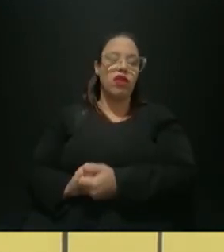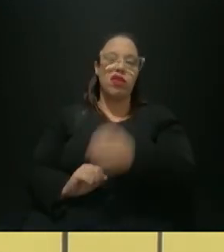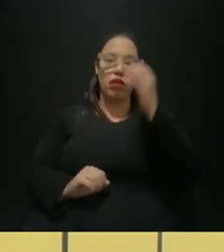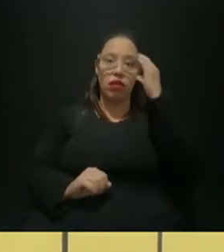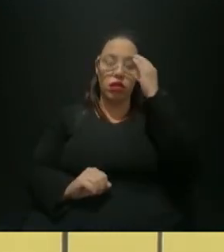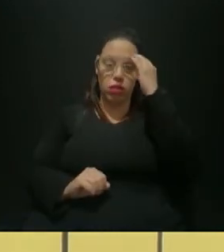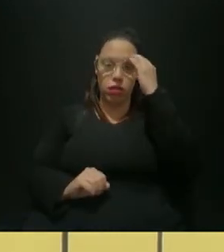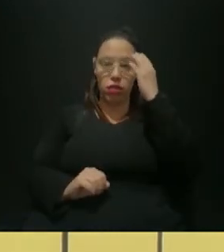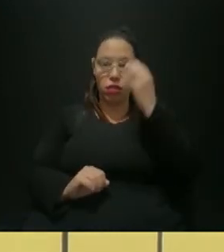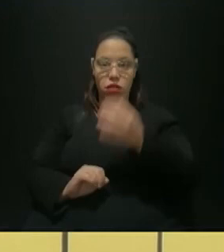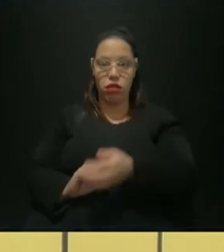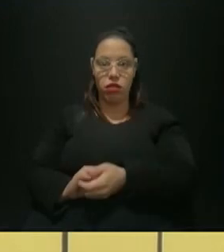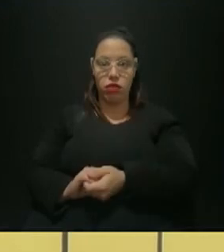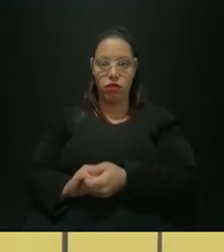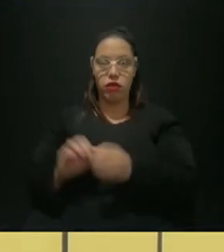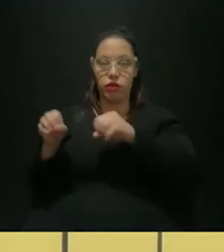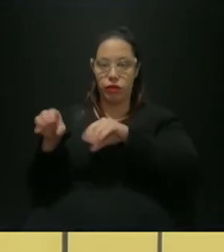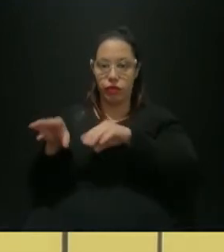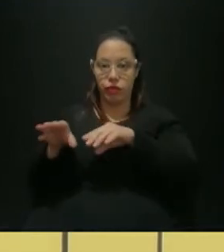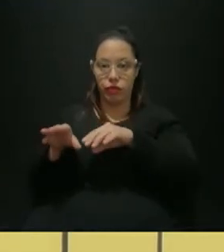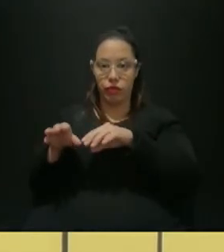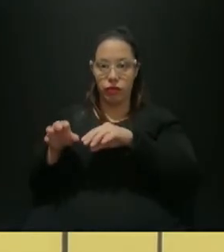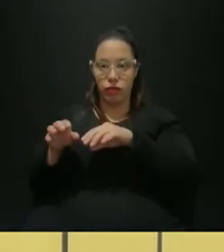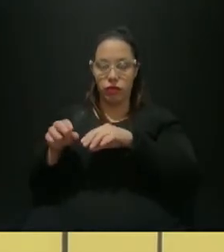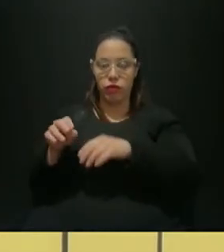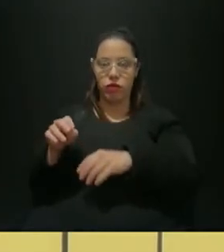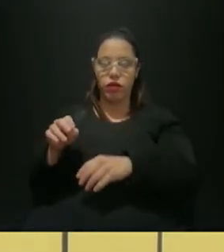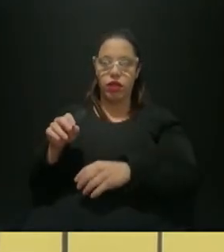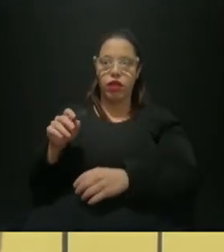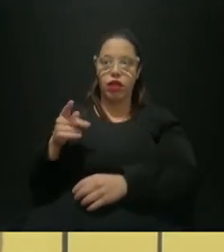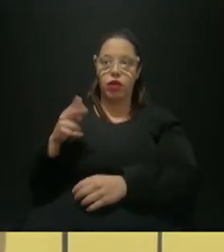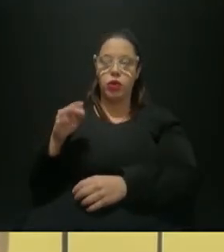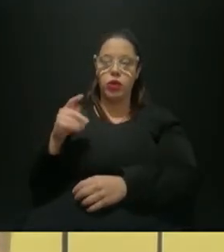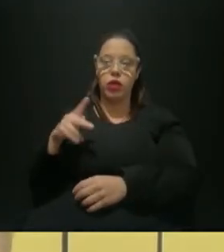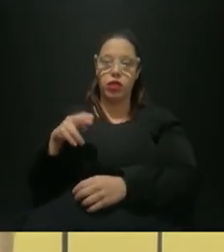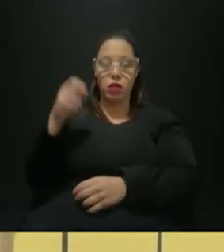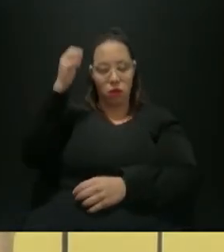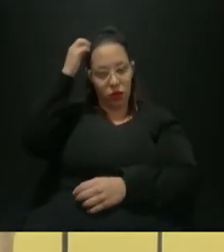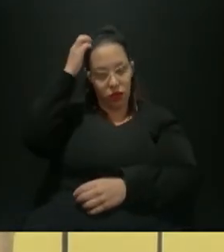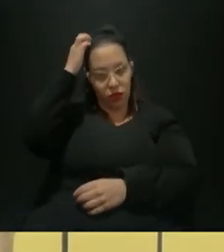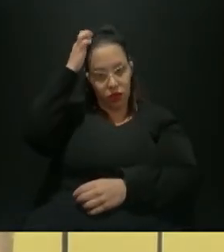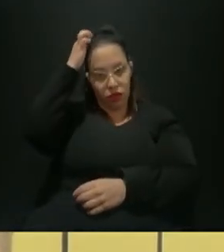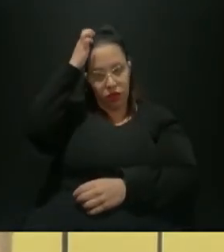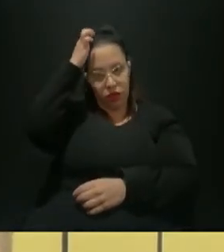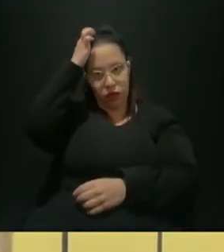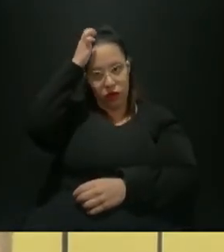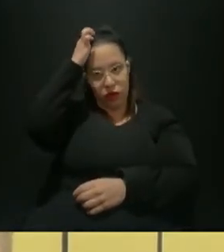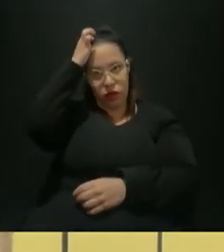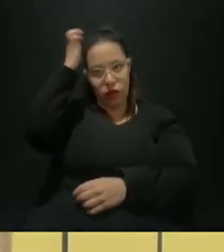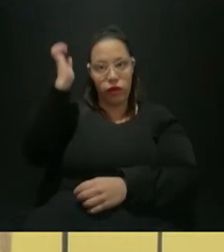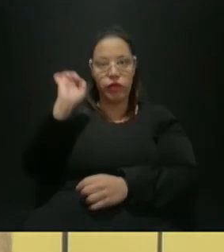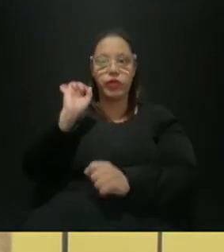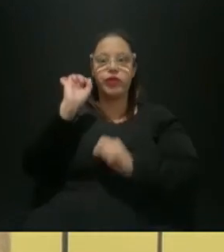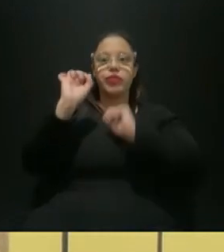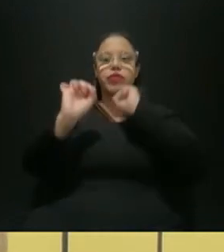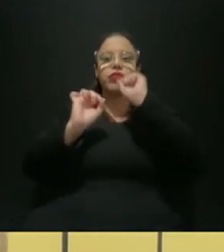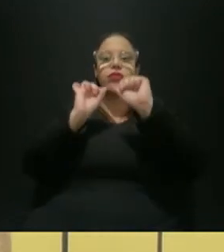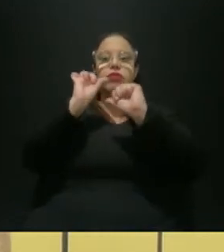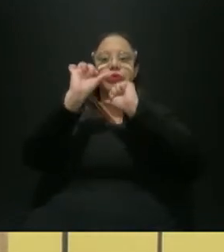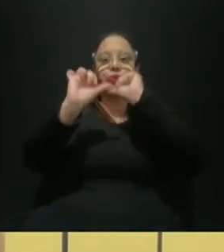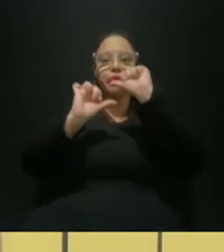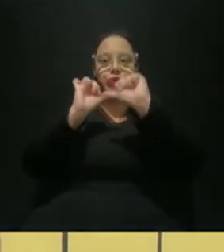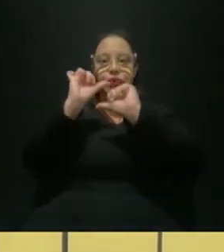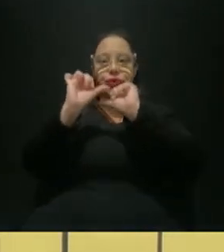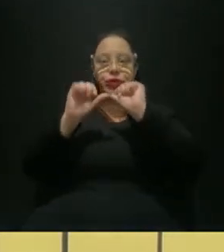Harvard, e depois foi traduzido para o português na USP, eles mostram como é que ocorre essa alteração morfológica